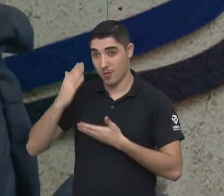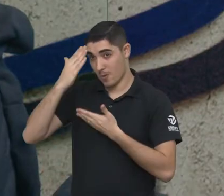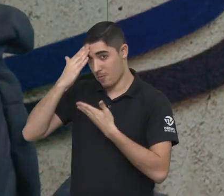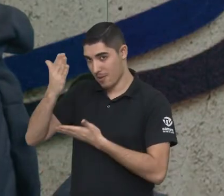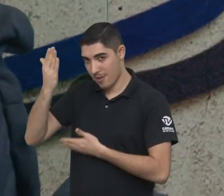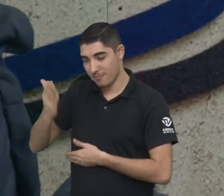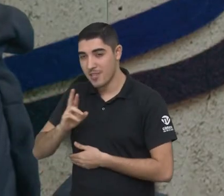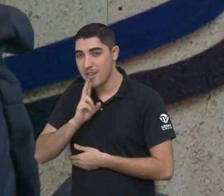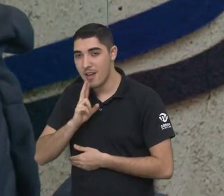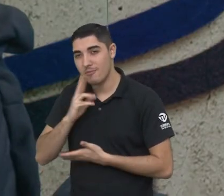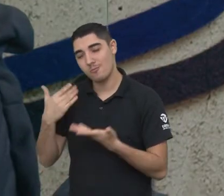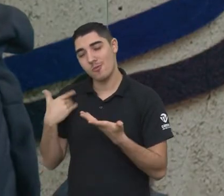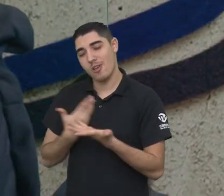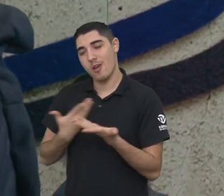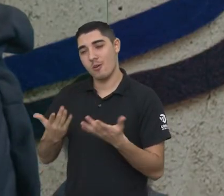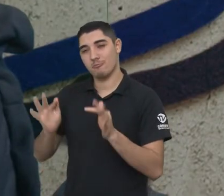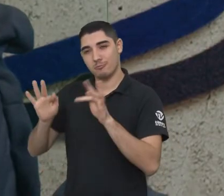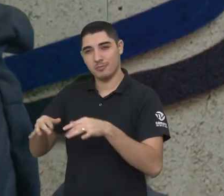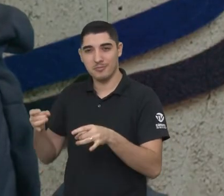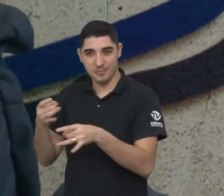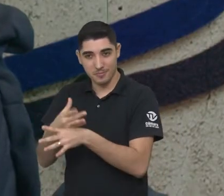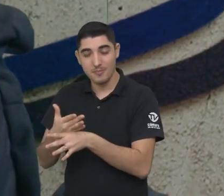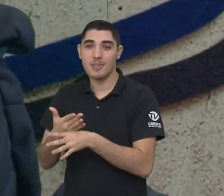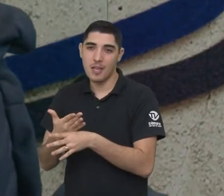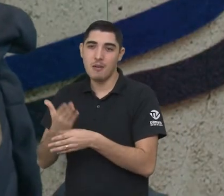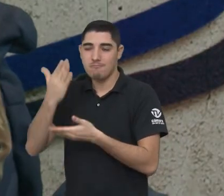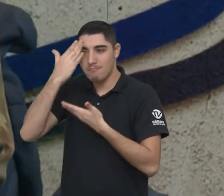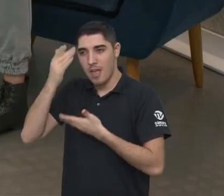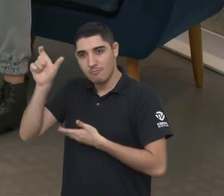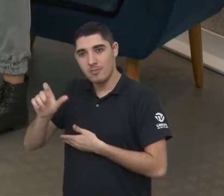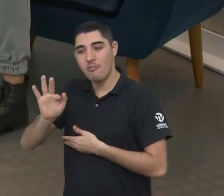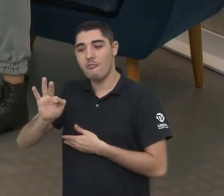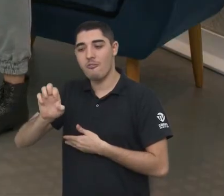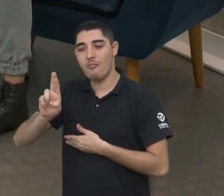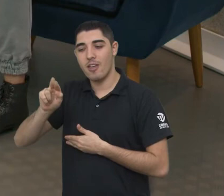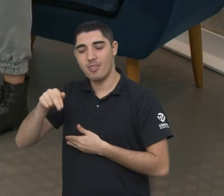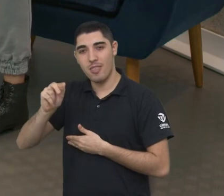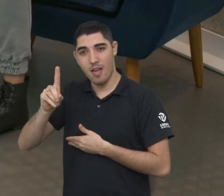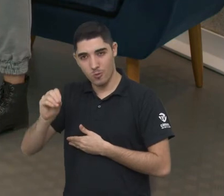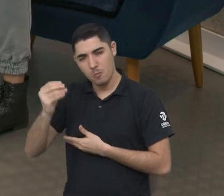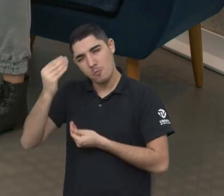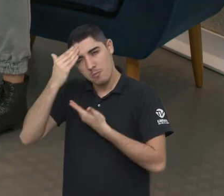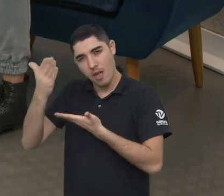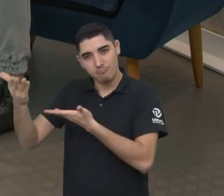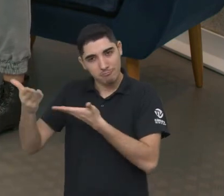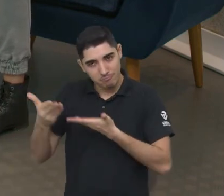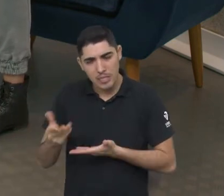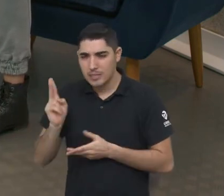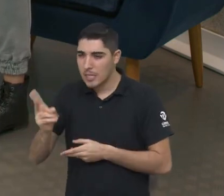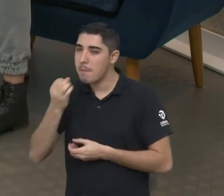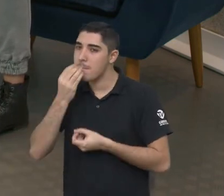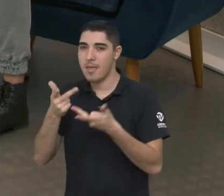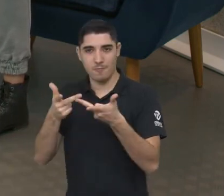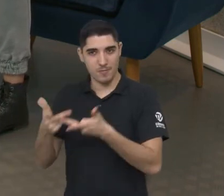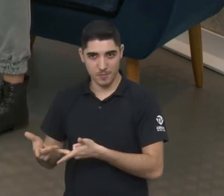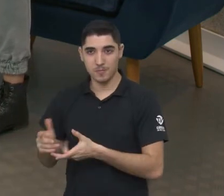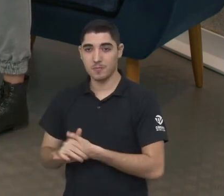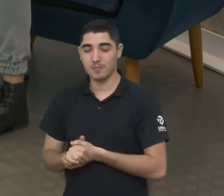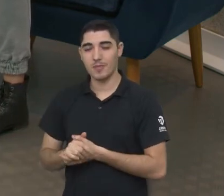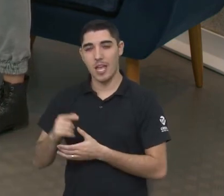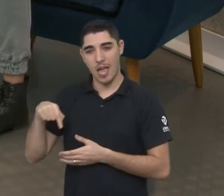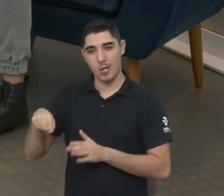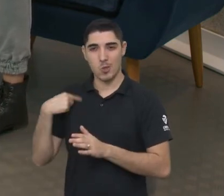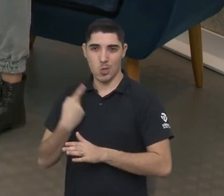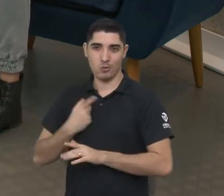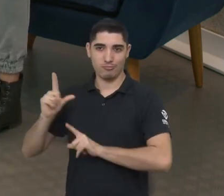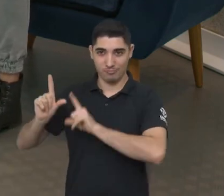Obrigado, Rafa. E a gente fica por aqui agradecendo a presença do Fernando. Fernando, muito obrigado pela presença. Seja sempre bem-vindo ao